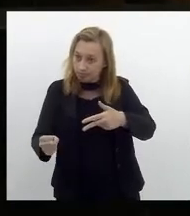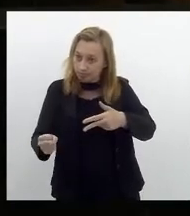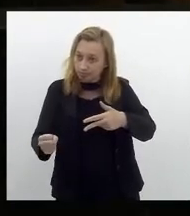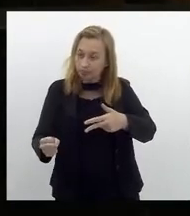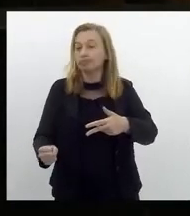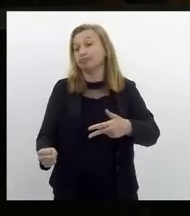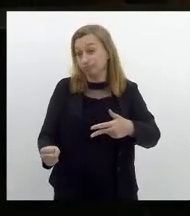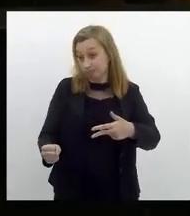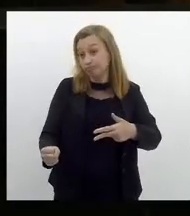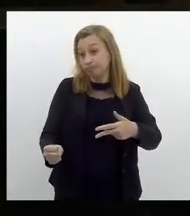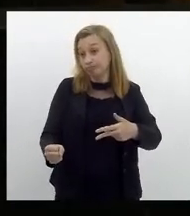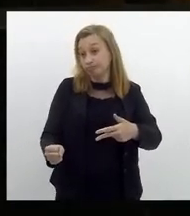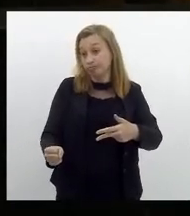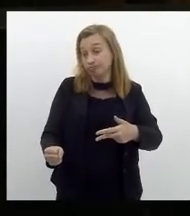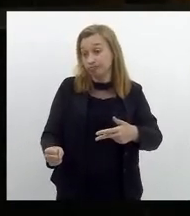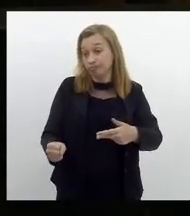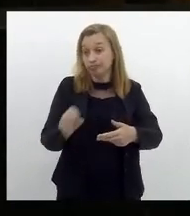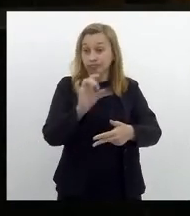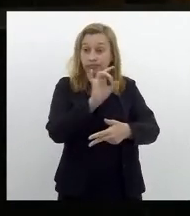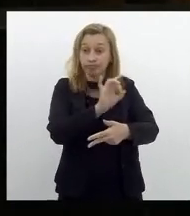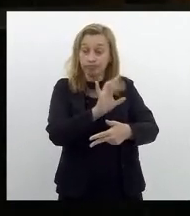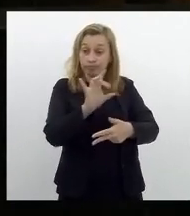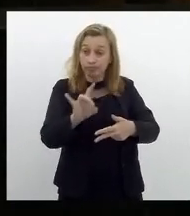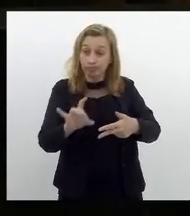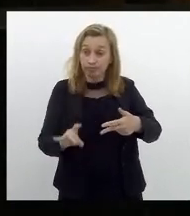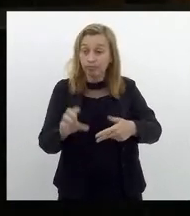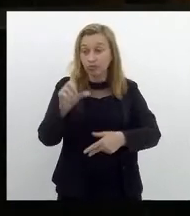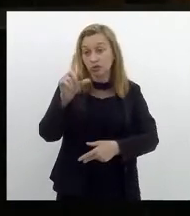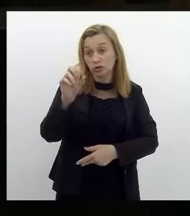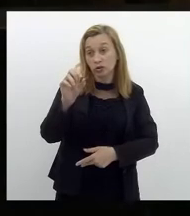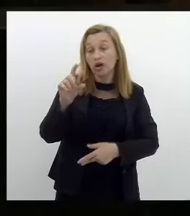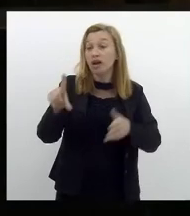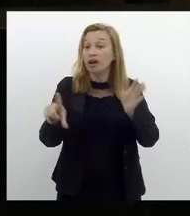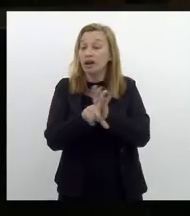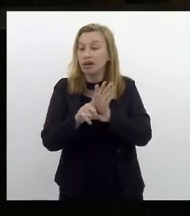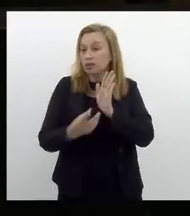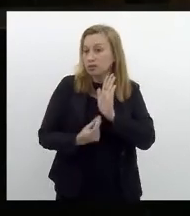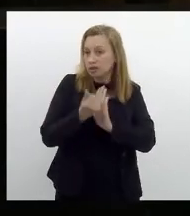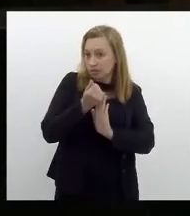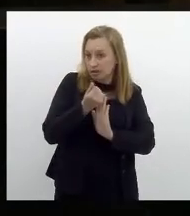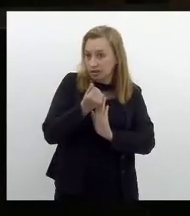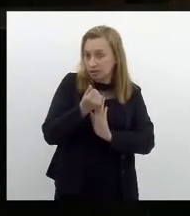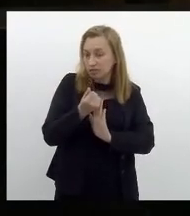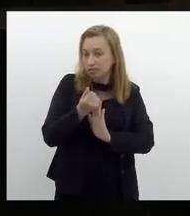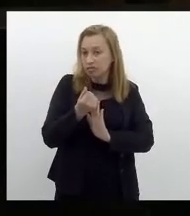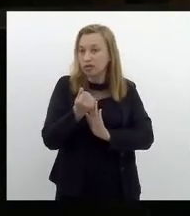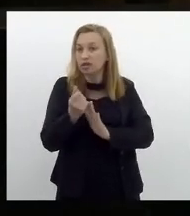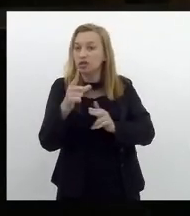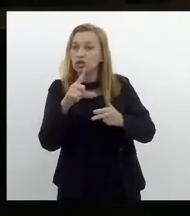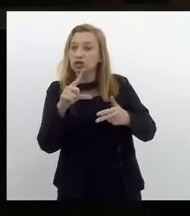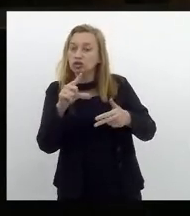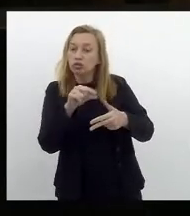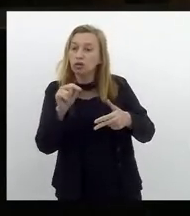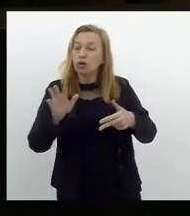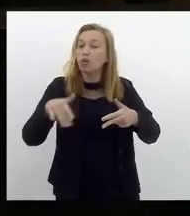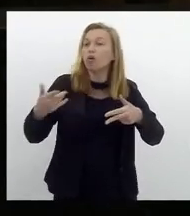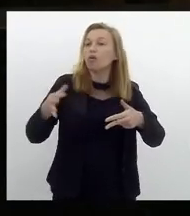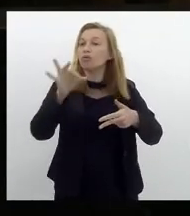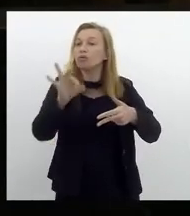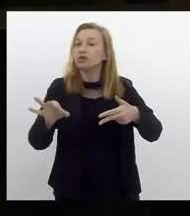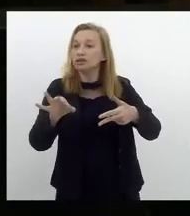cada poder, dentro de cada LOA, cada lei orçamentária, vai decidir qual é o seu